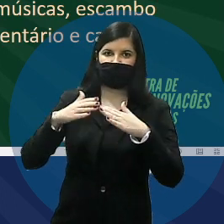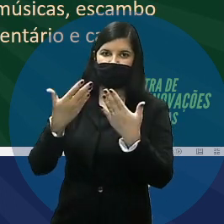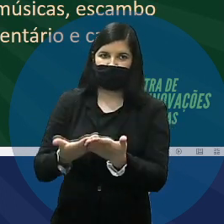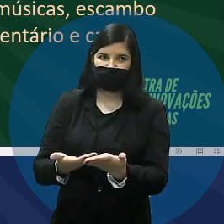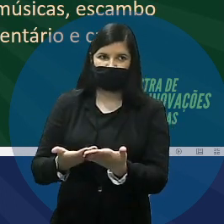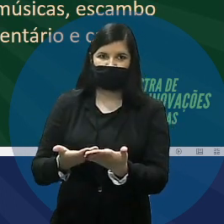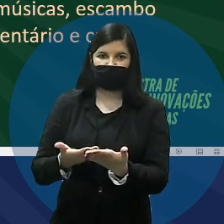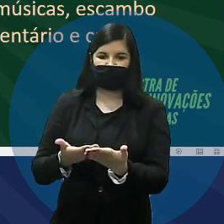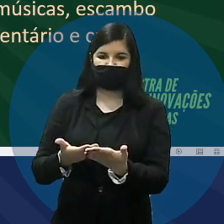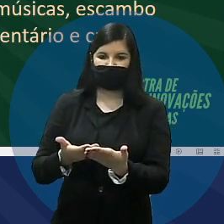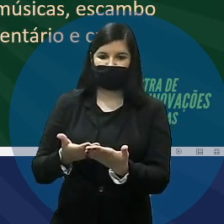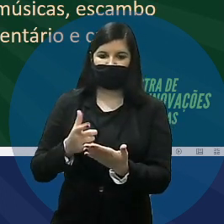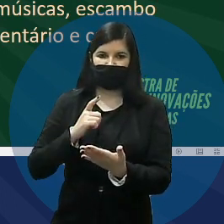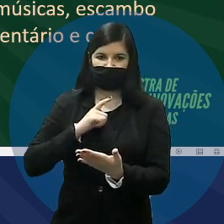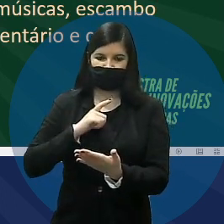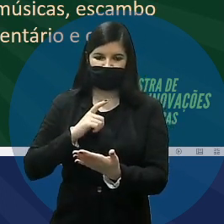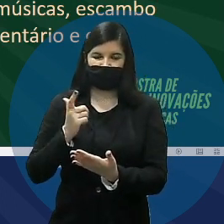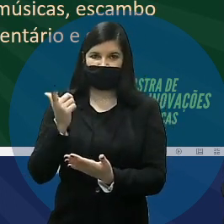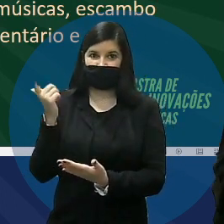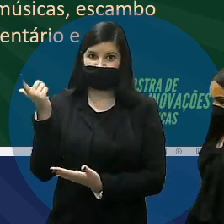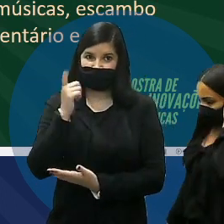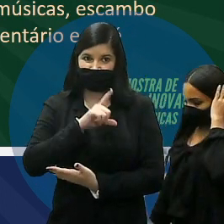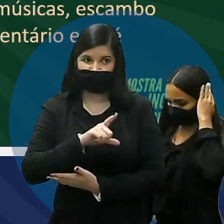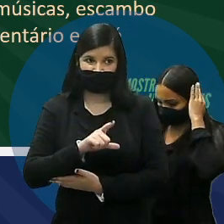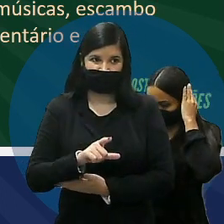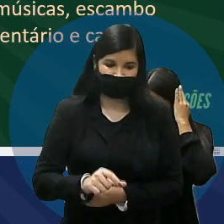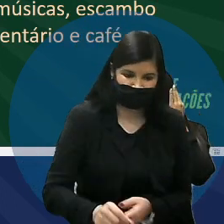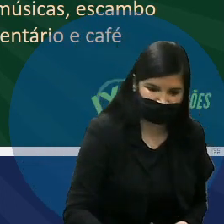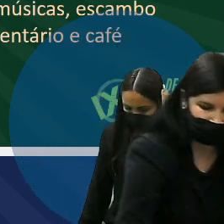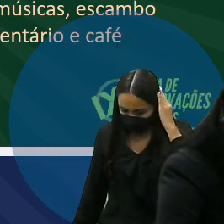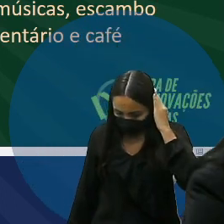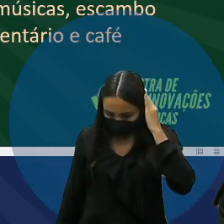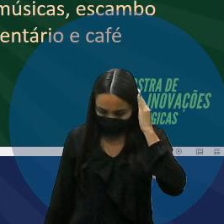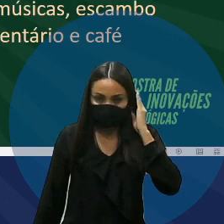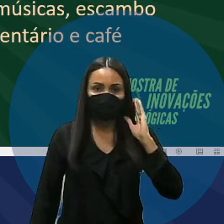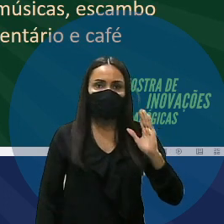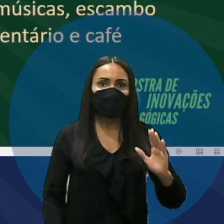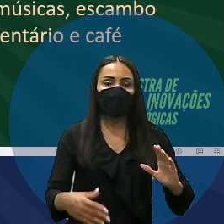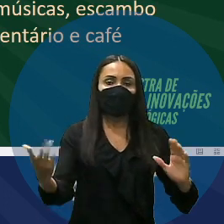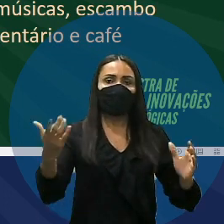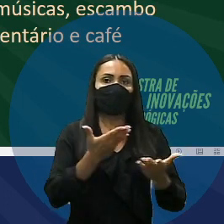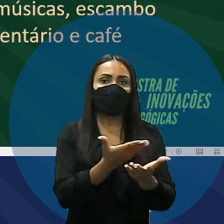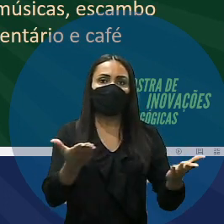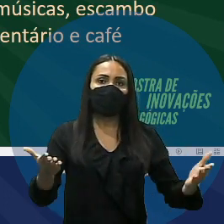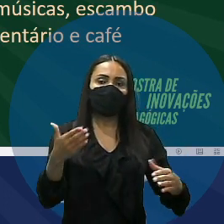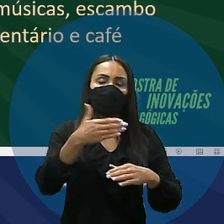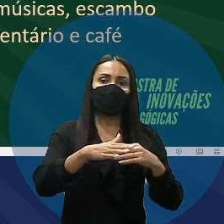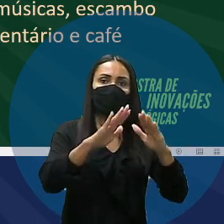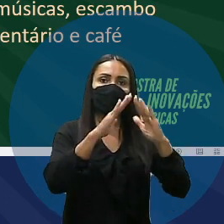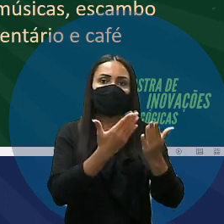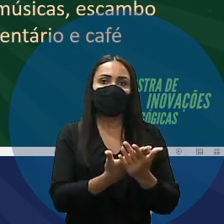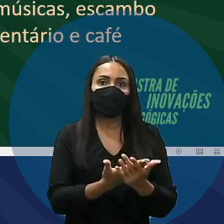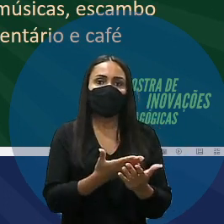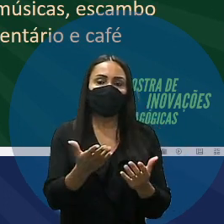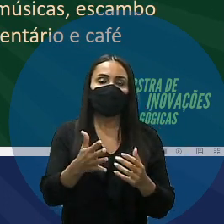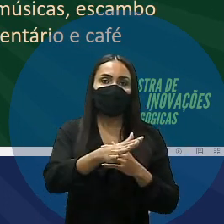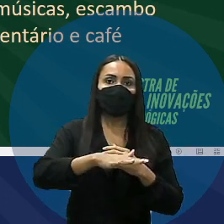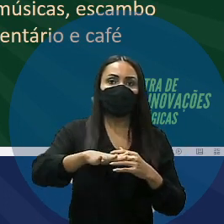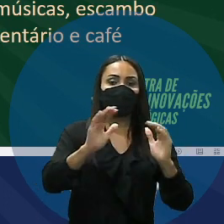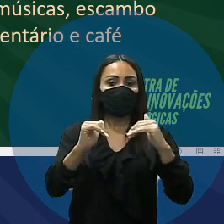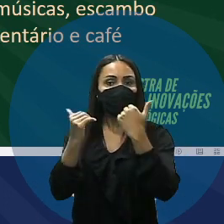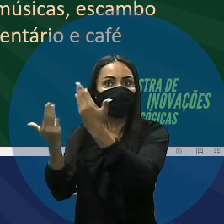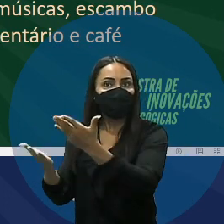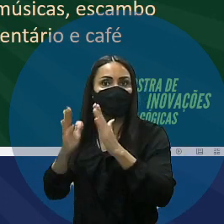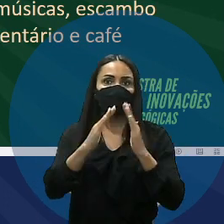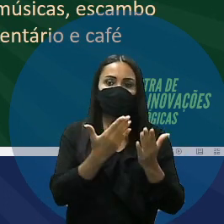promovendo, então, essa comunicação entre o espaço interno da escola e o espaço externo, quer dizer,